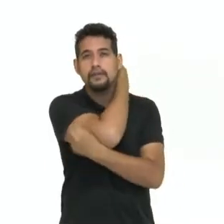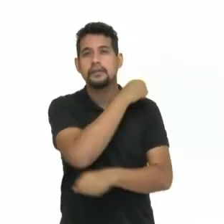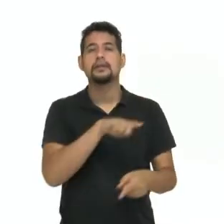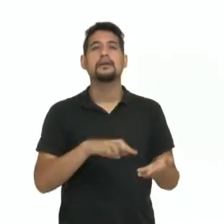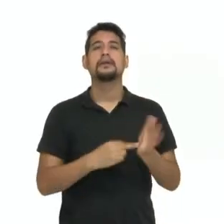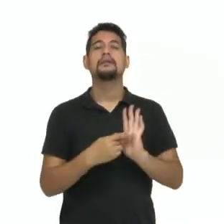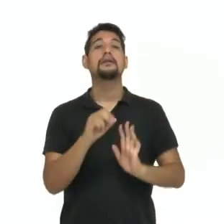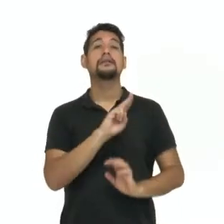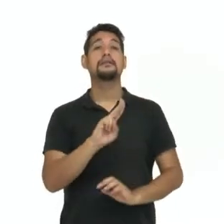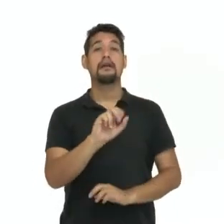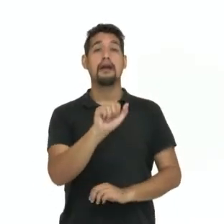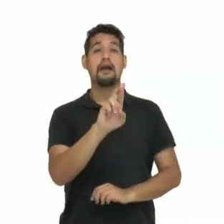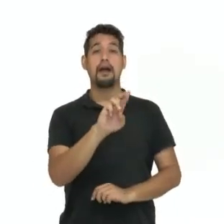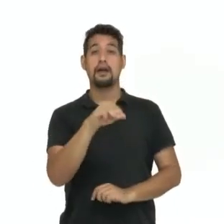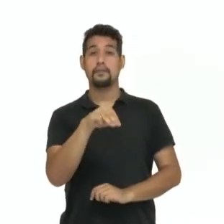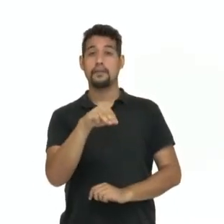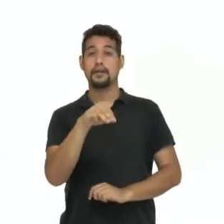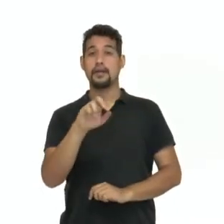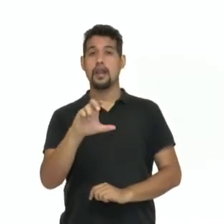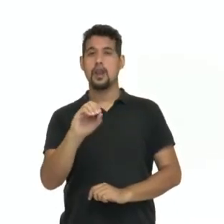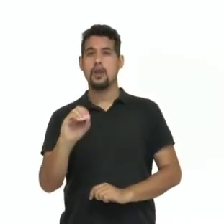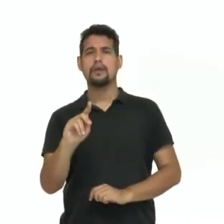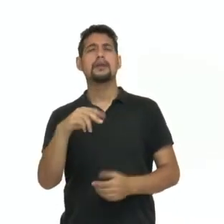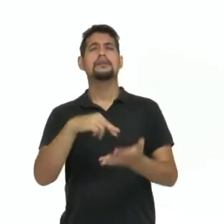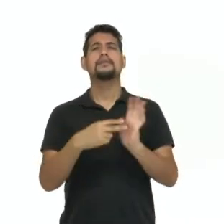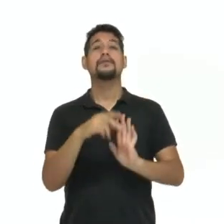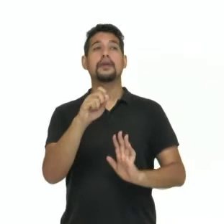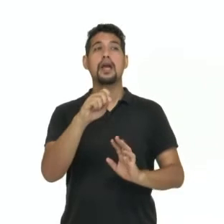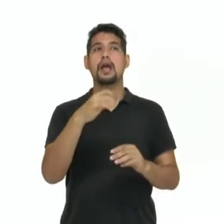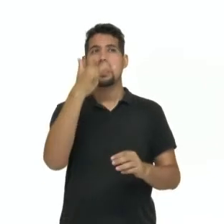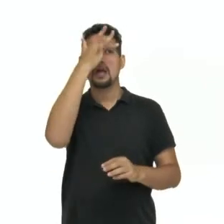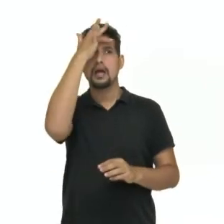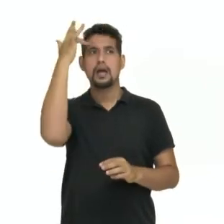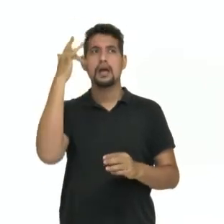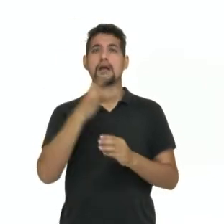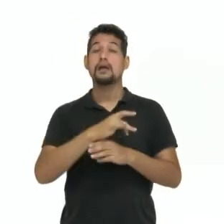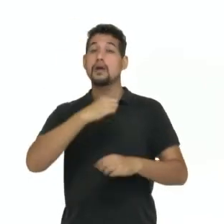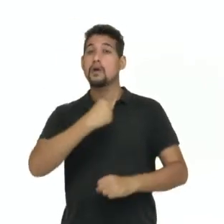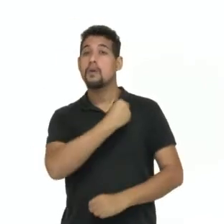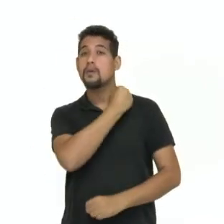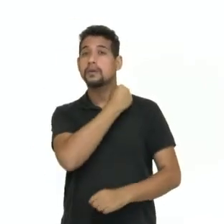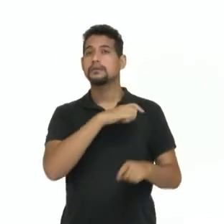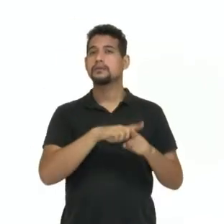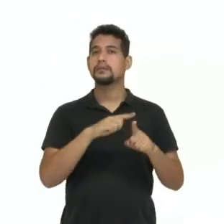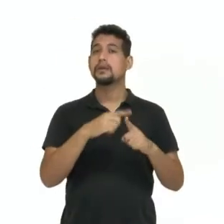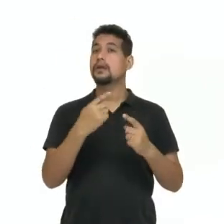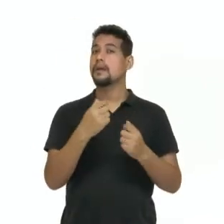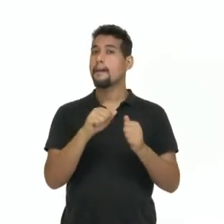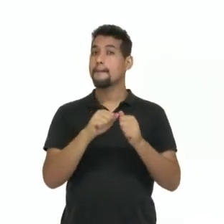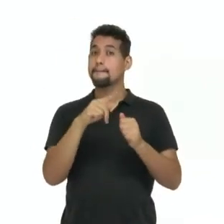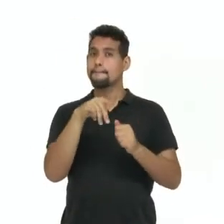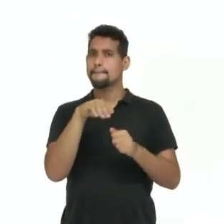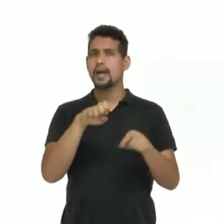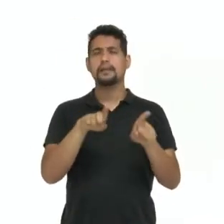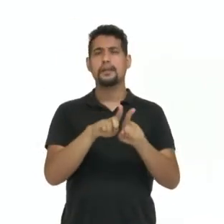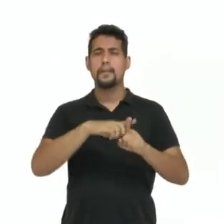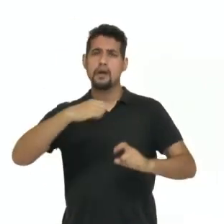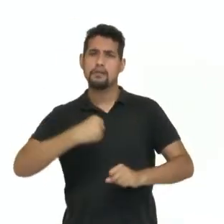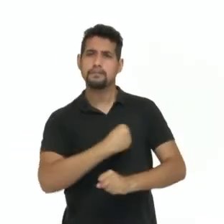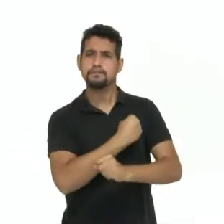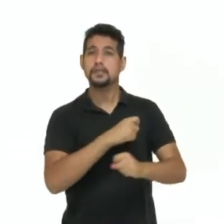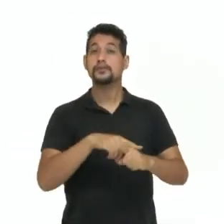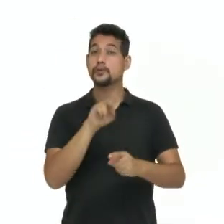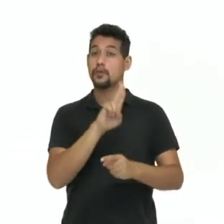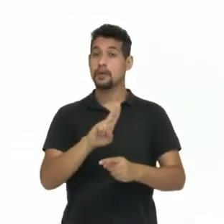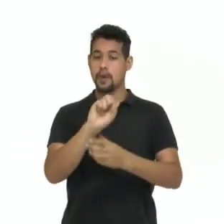de arm lock. Consiste em colocar o braço do seu adversário entre as suas pernas, segurando